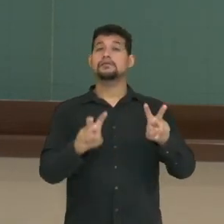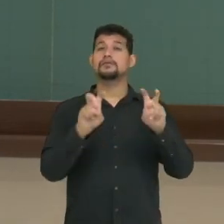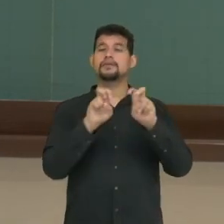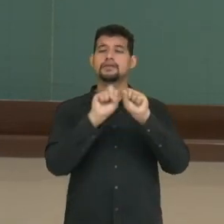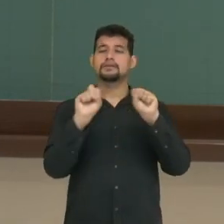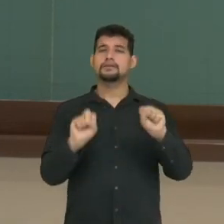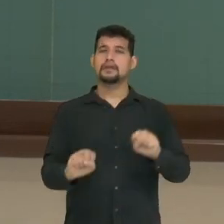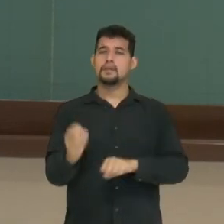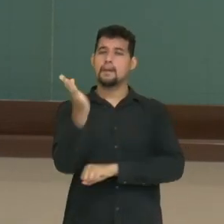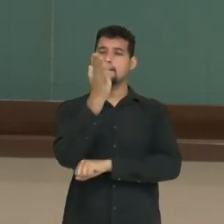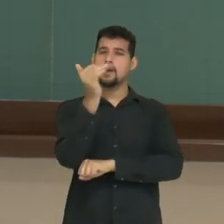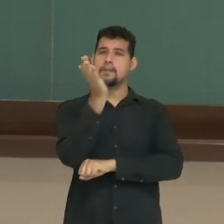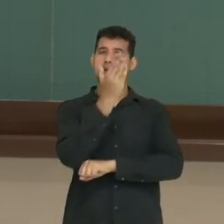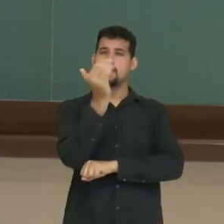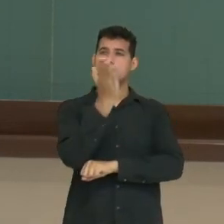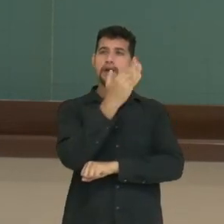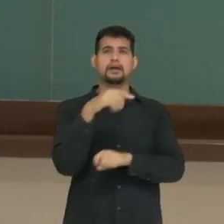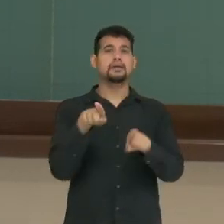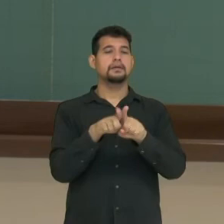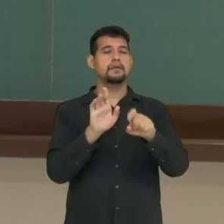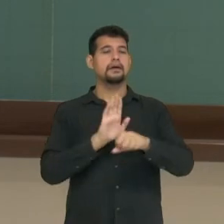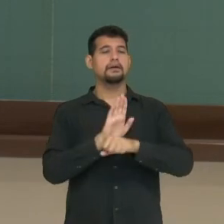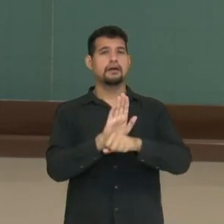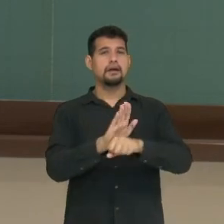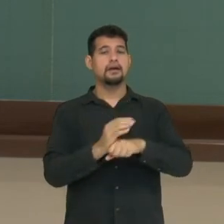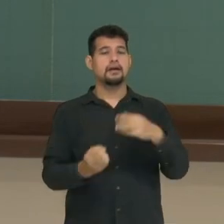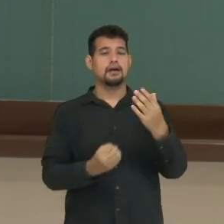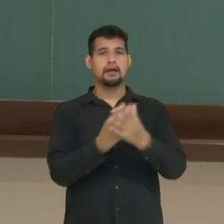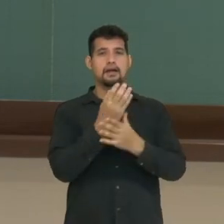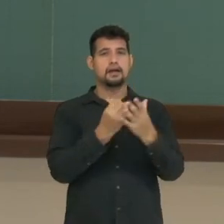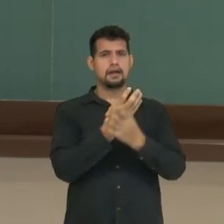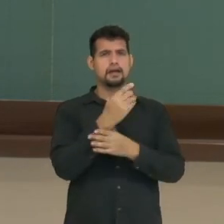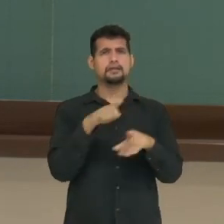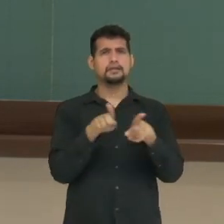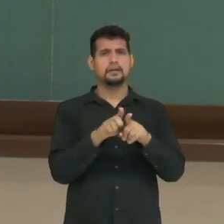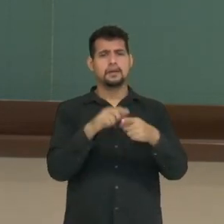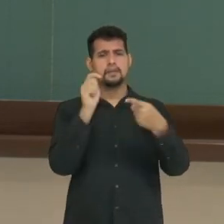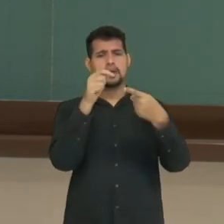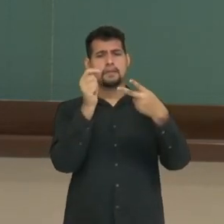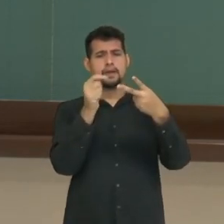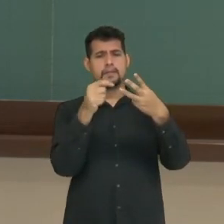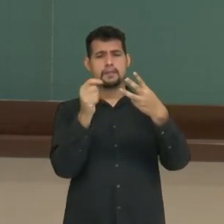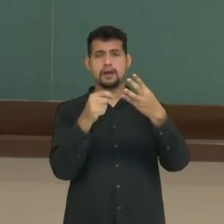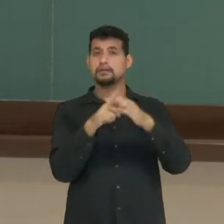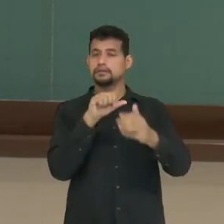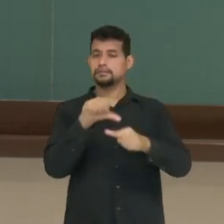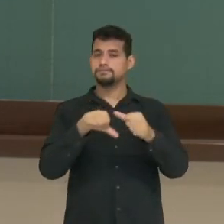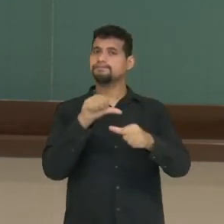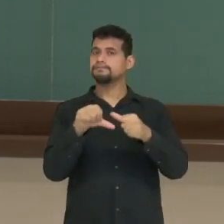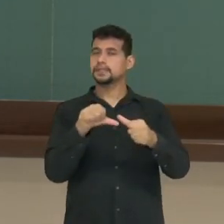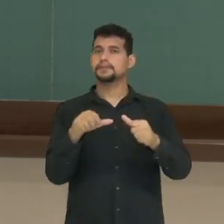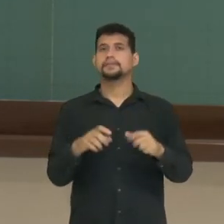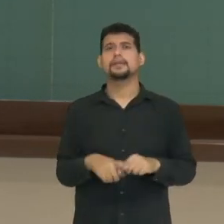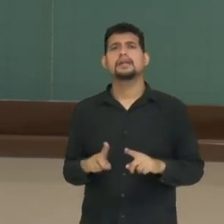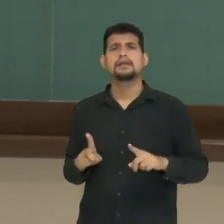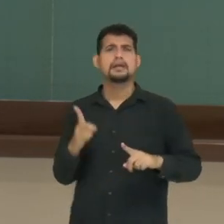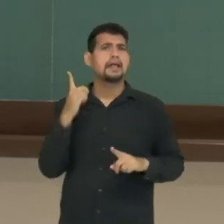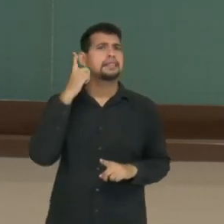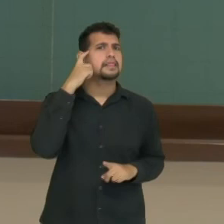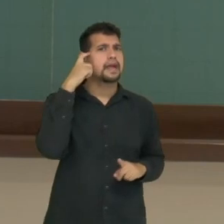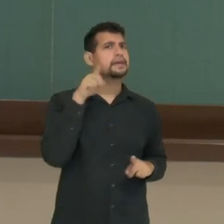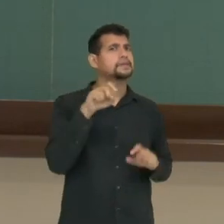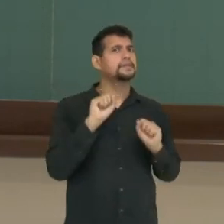bandeiras, para auxiliar na elaboração de um parágrafo, atualizando o editorial lido. Então, uma ideia que você